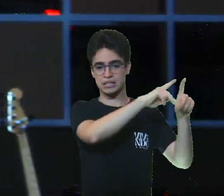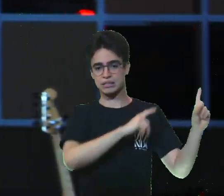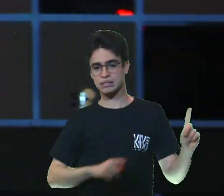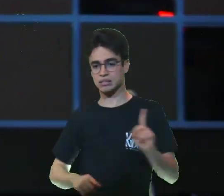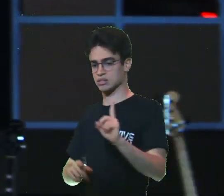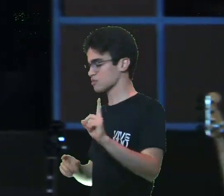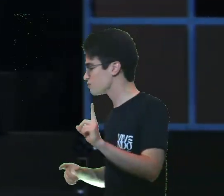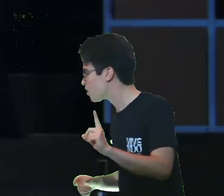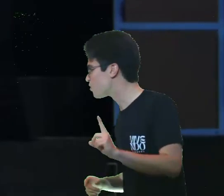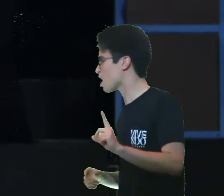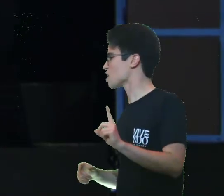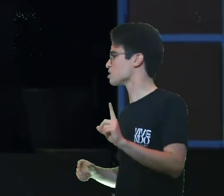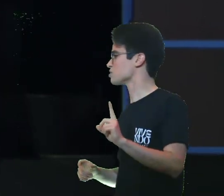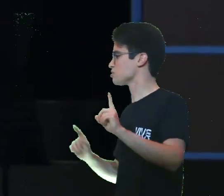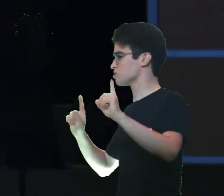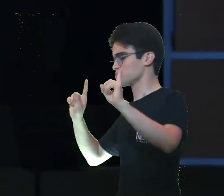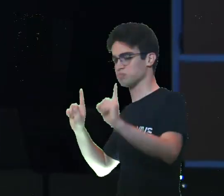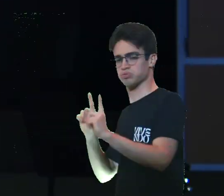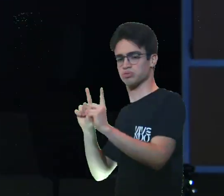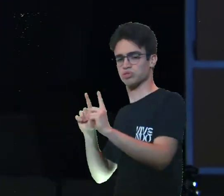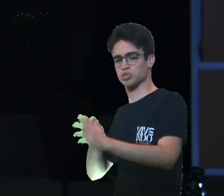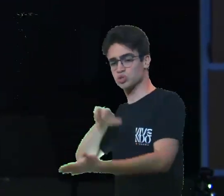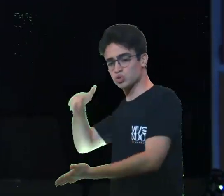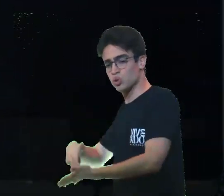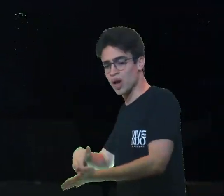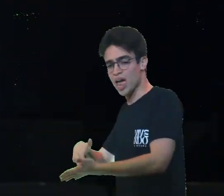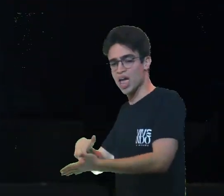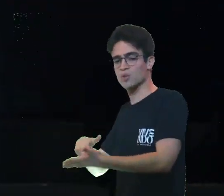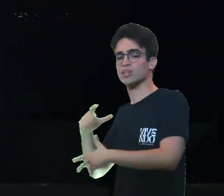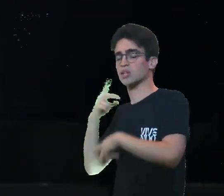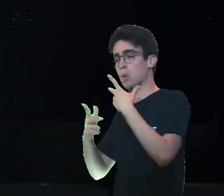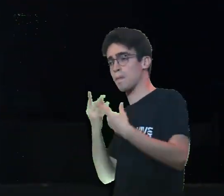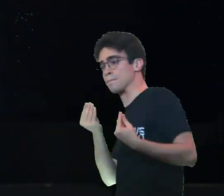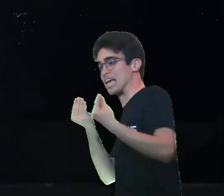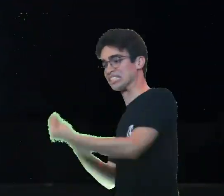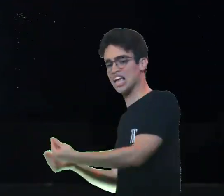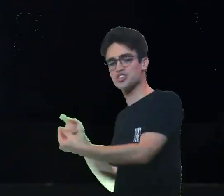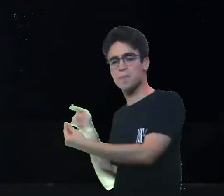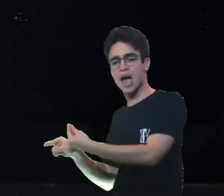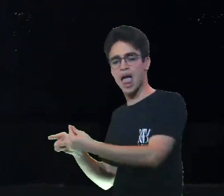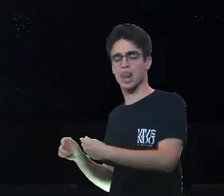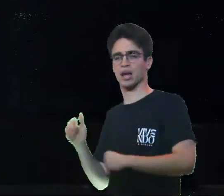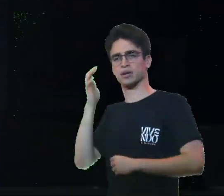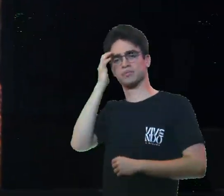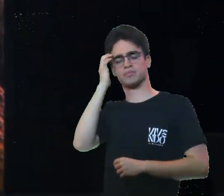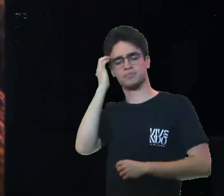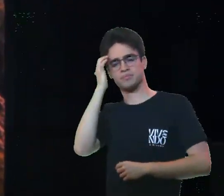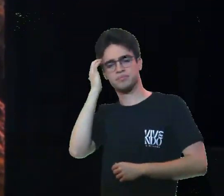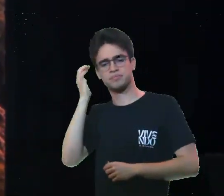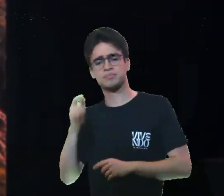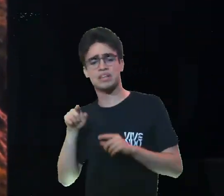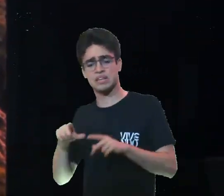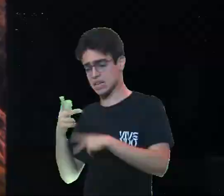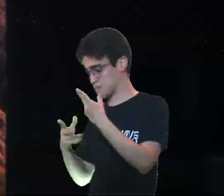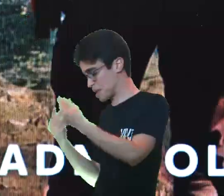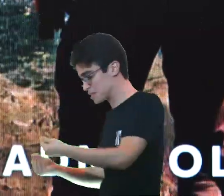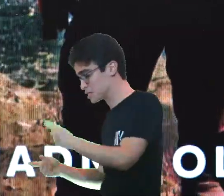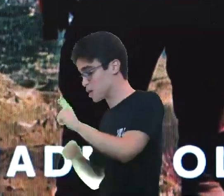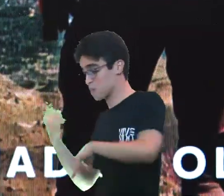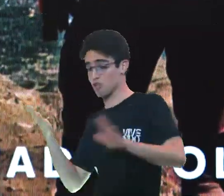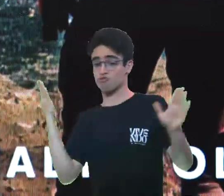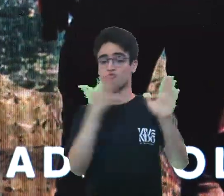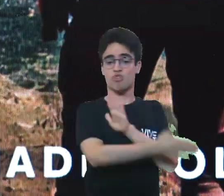entra na frente dela, se coloca de joelho com um presente na mão e entrega o presente para essa mulher e sai